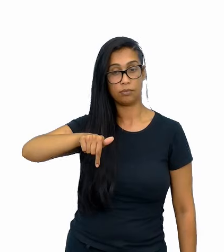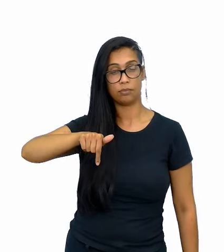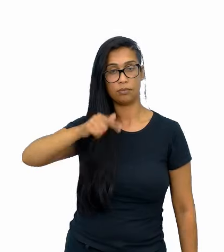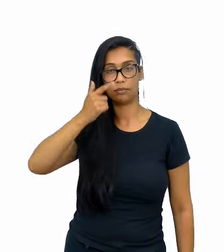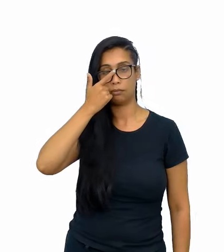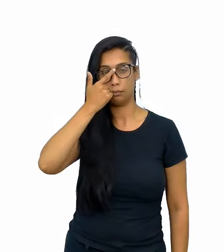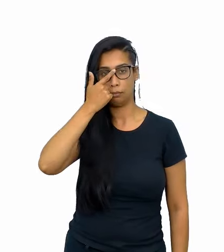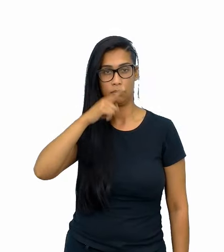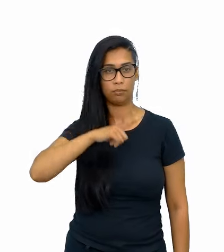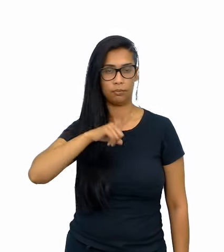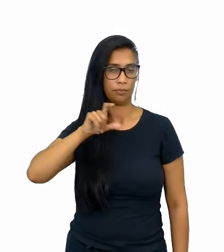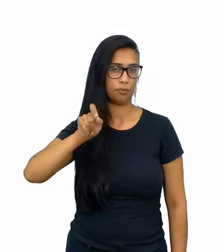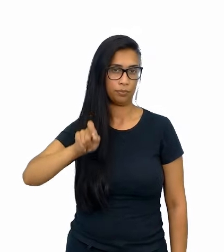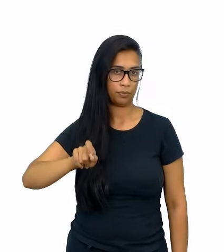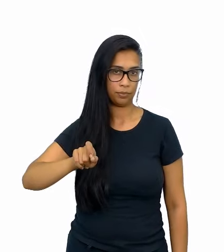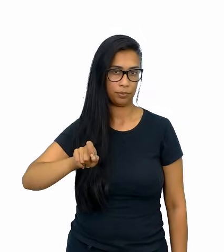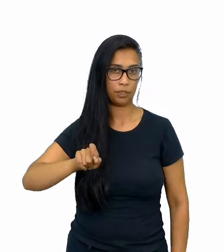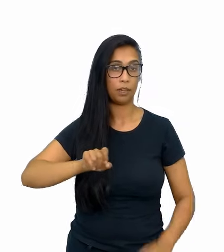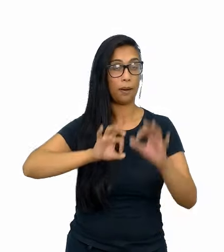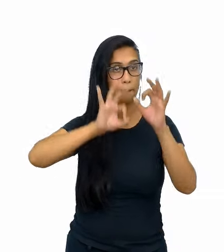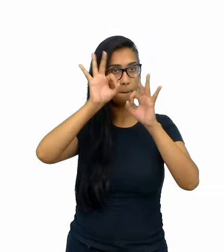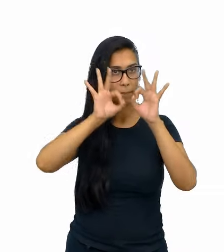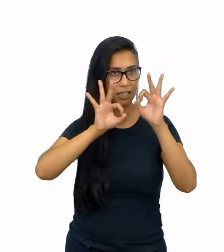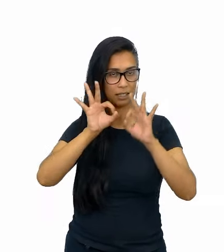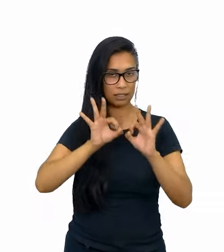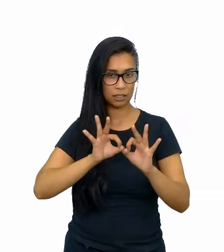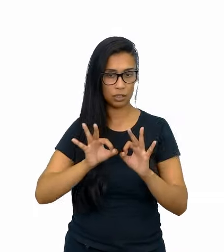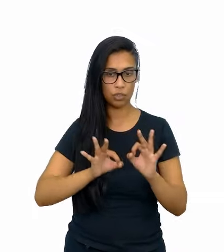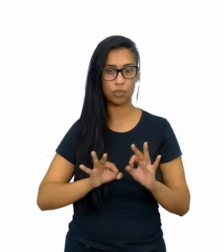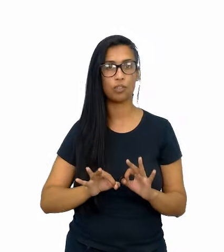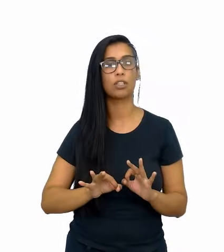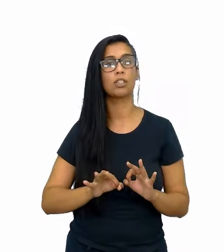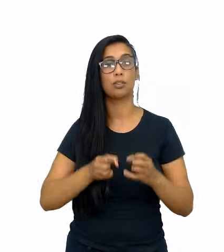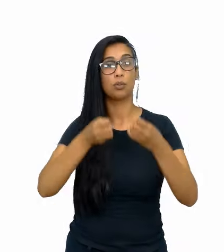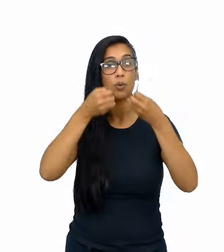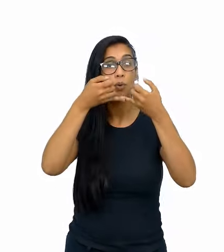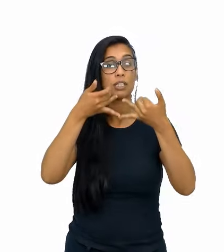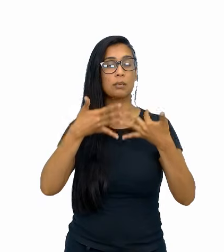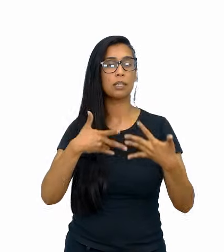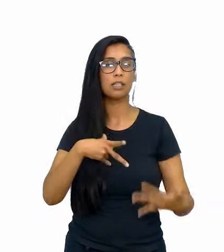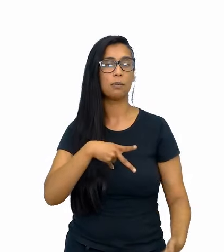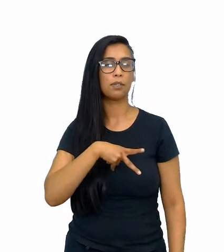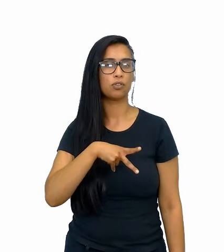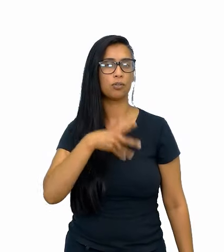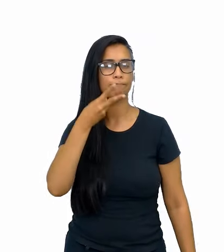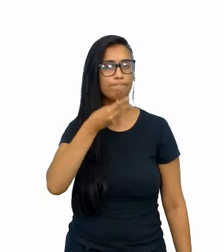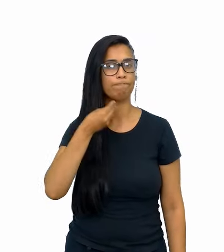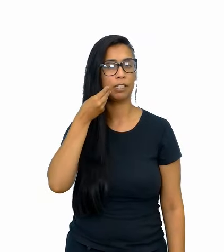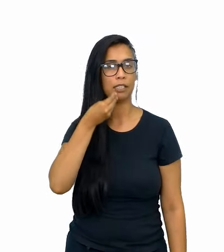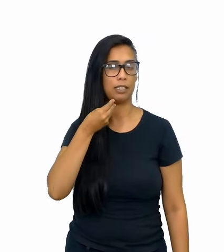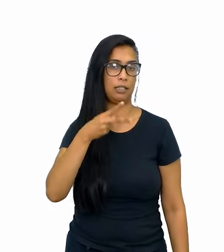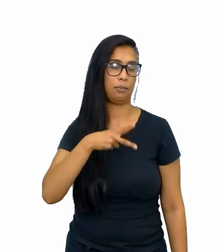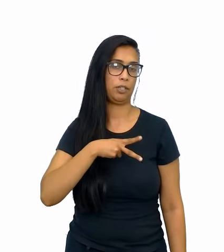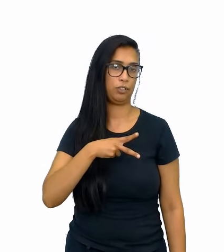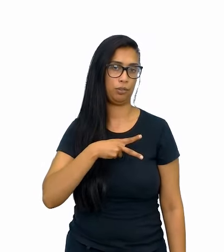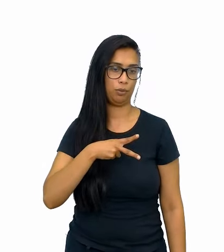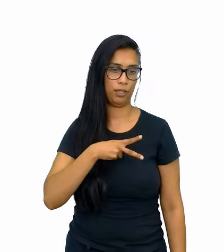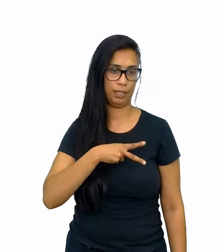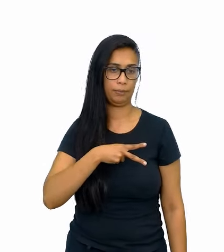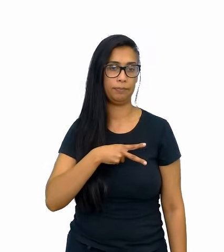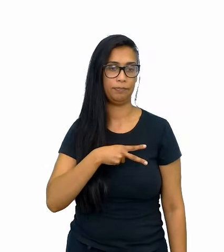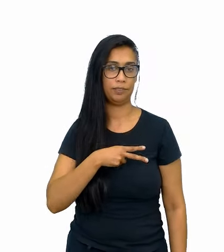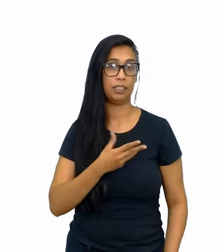nós temos planejando seu relato pessoal. Então, essa aula traz vários